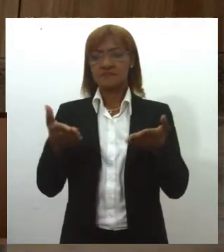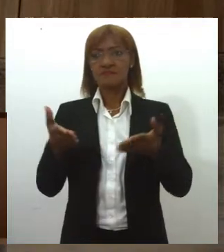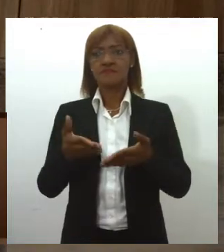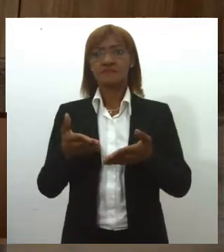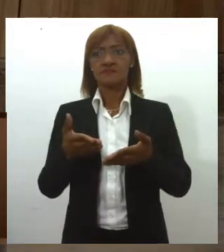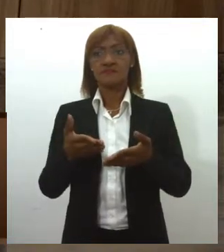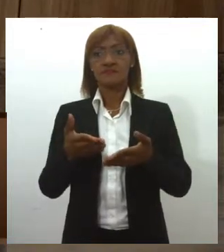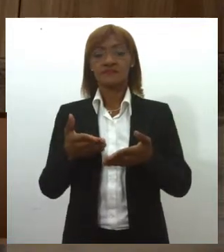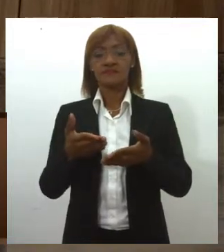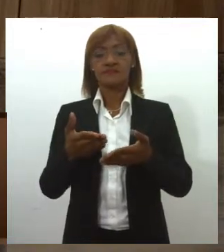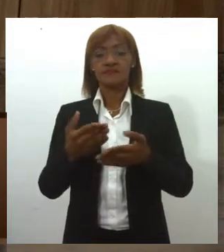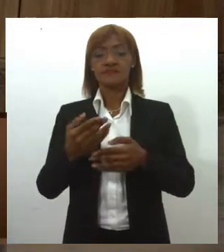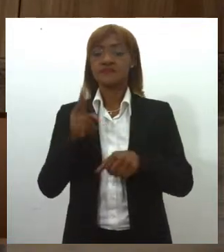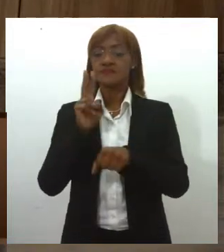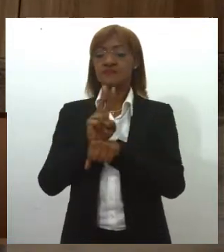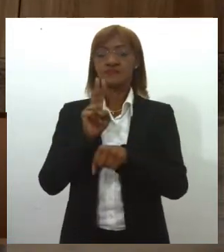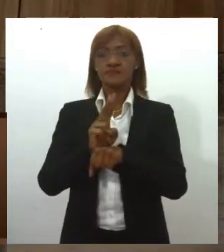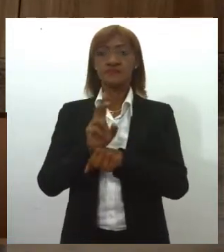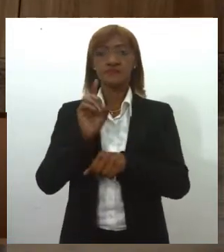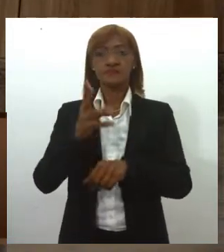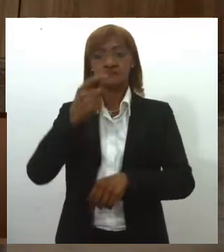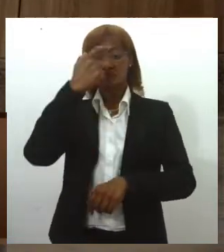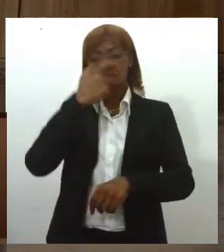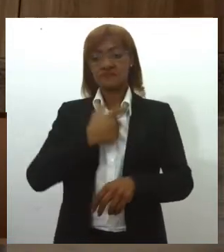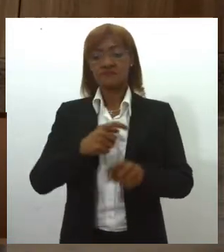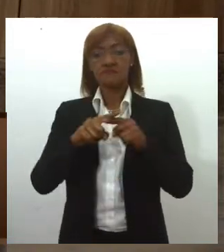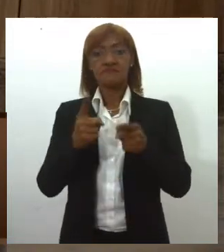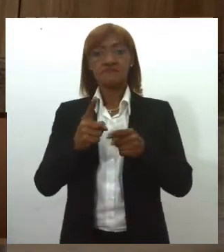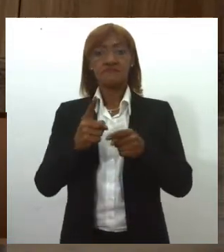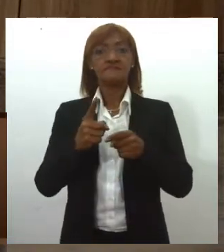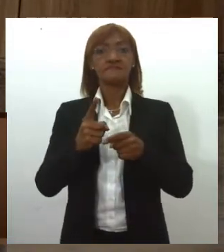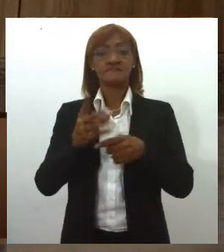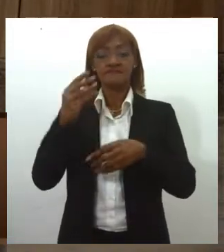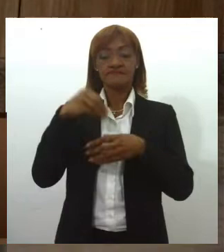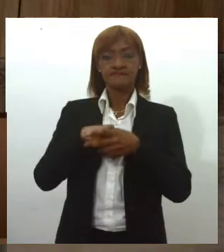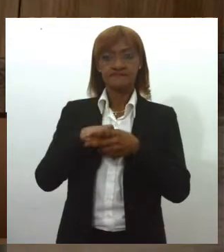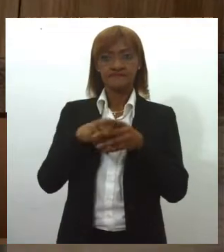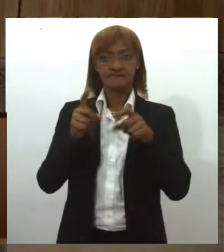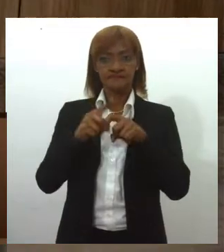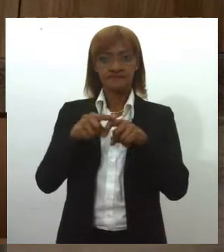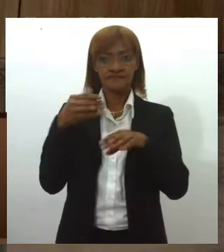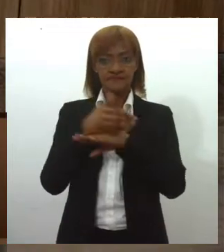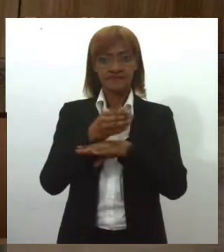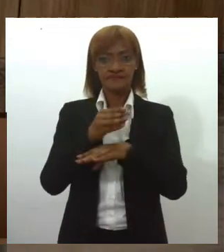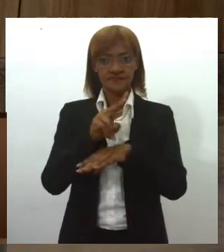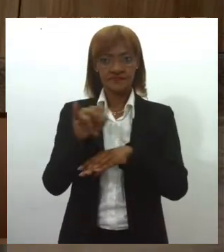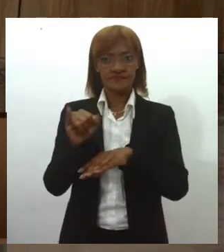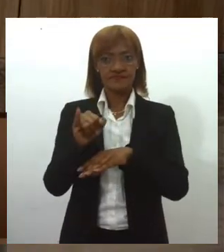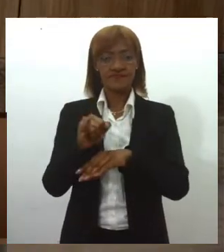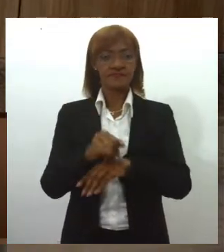aparência. Do ponto de vista clínico, eles acompanham essa tendência?